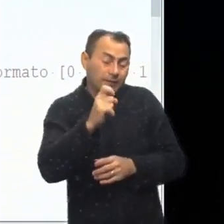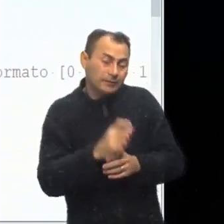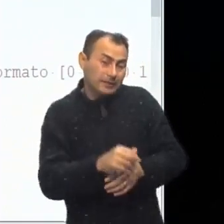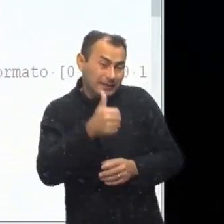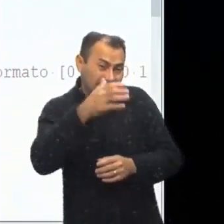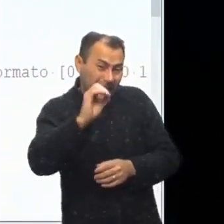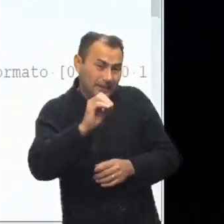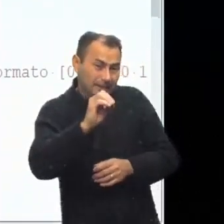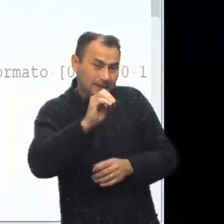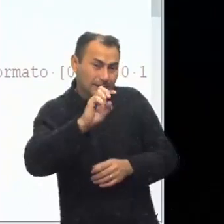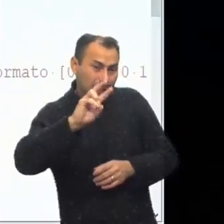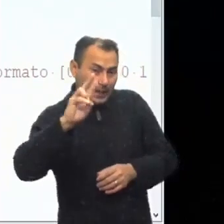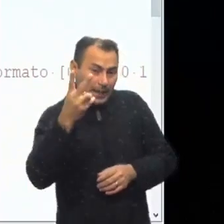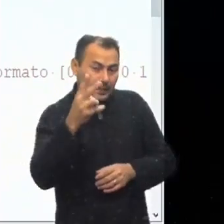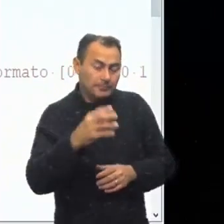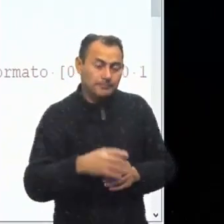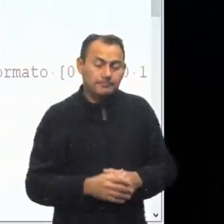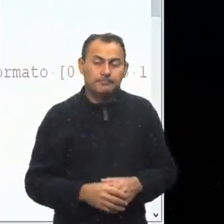10 Hz.